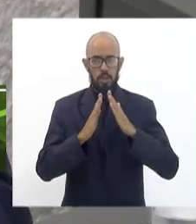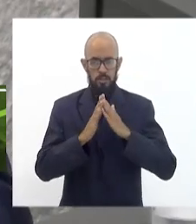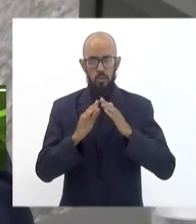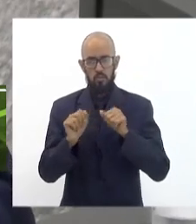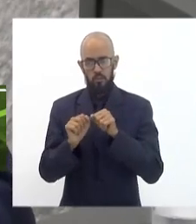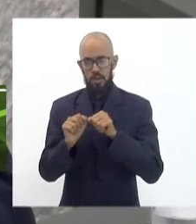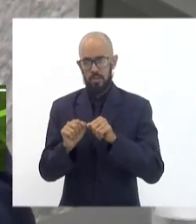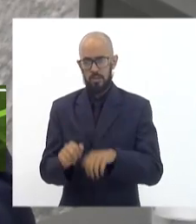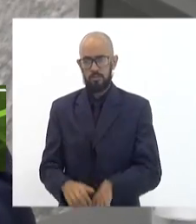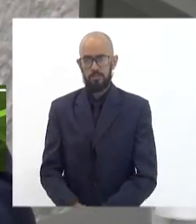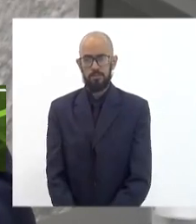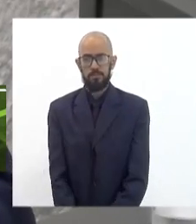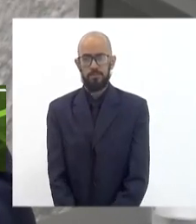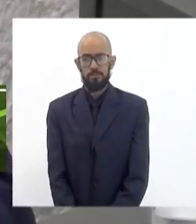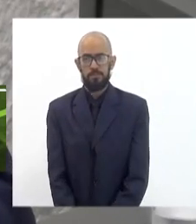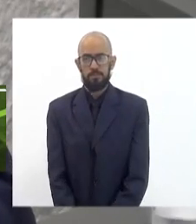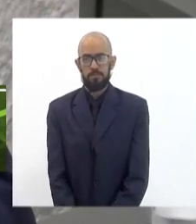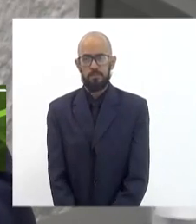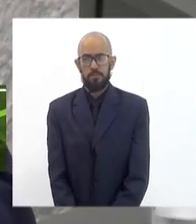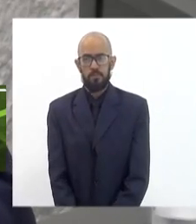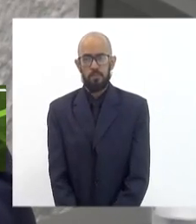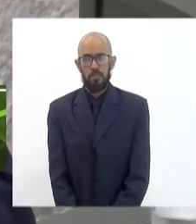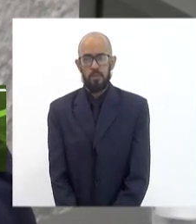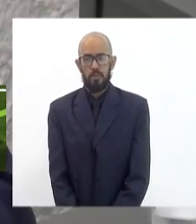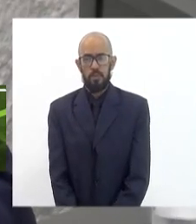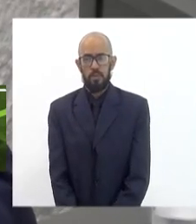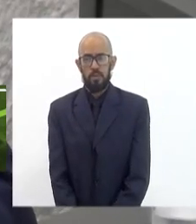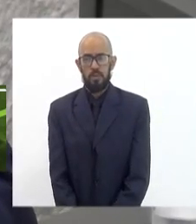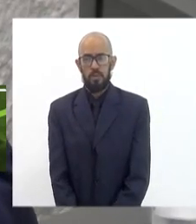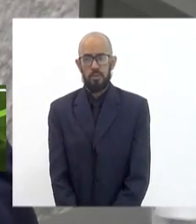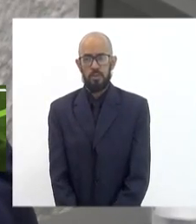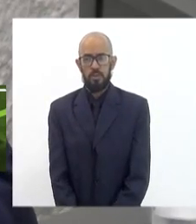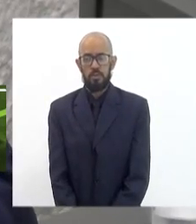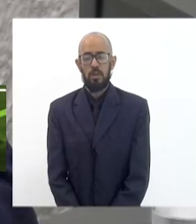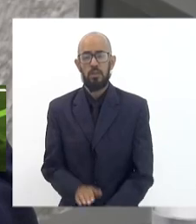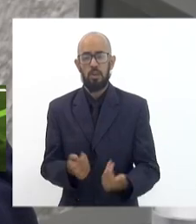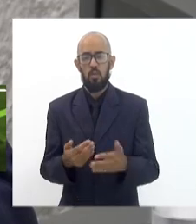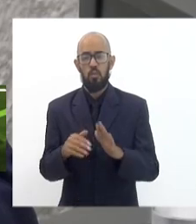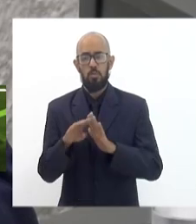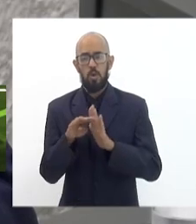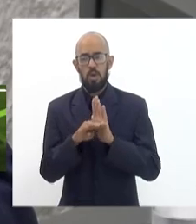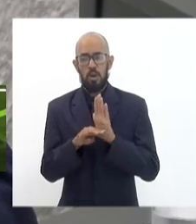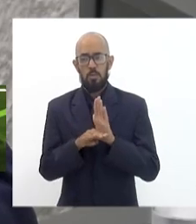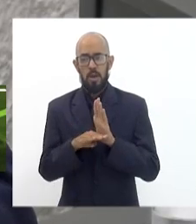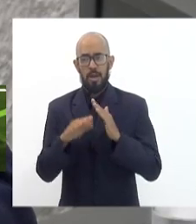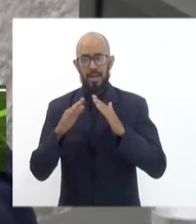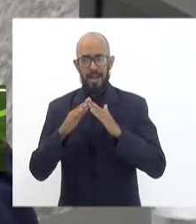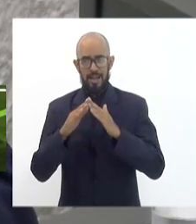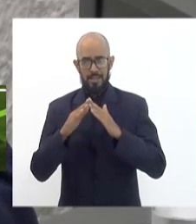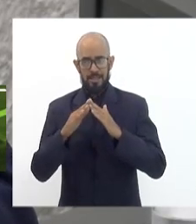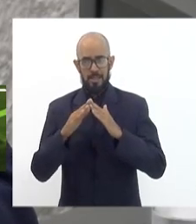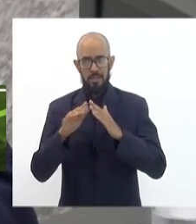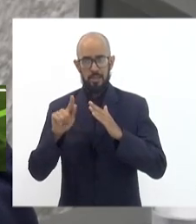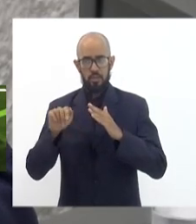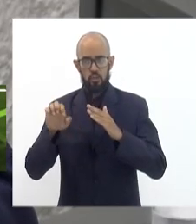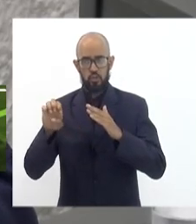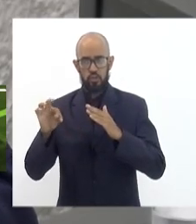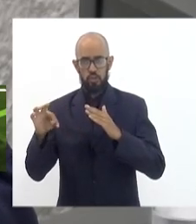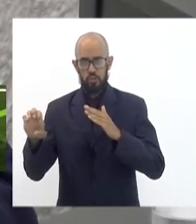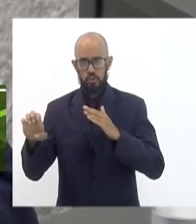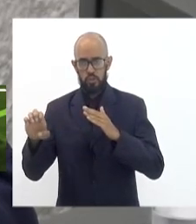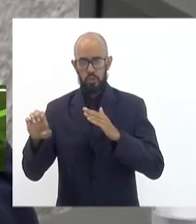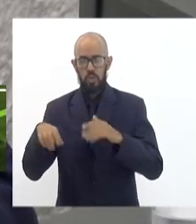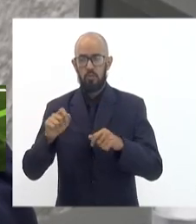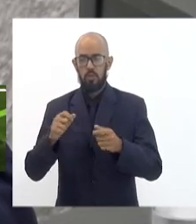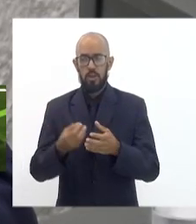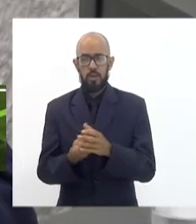então falando de habitação o programa casa da gente ele foi criado em setembro